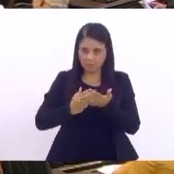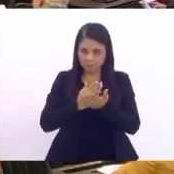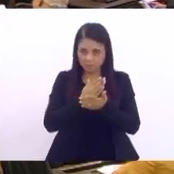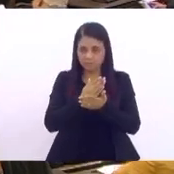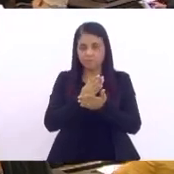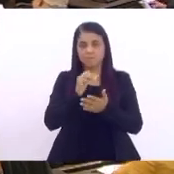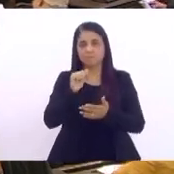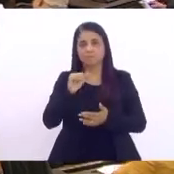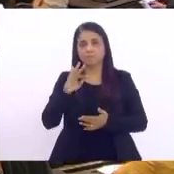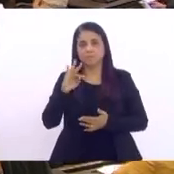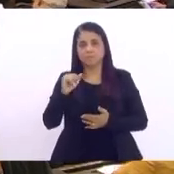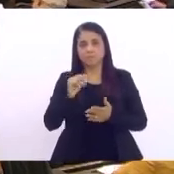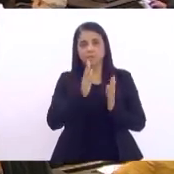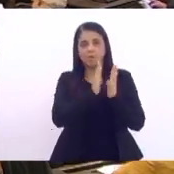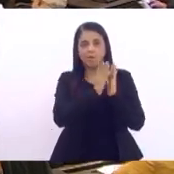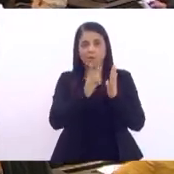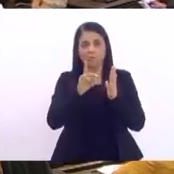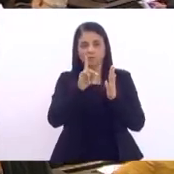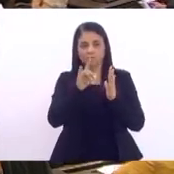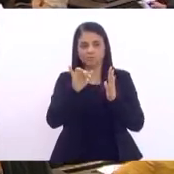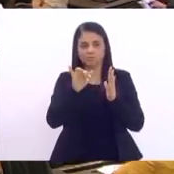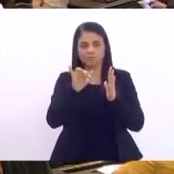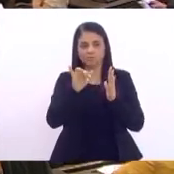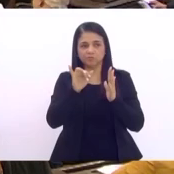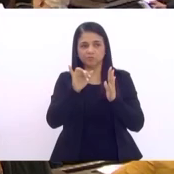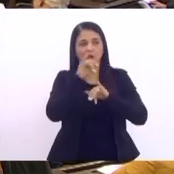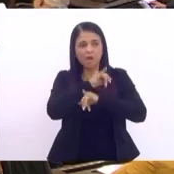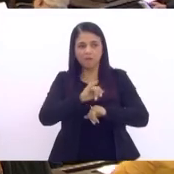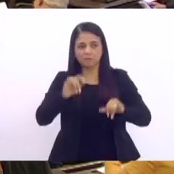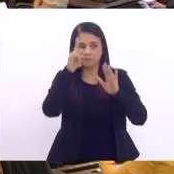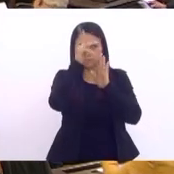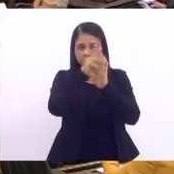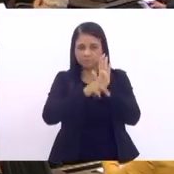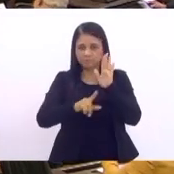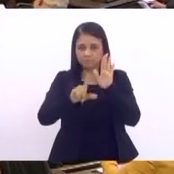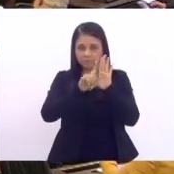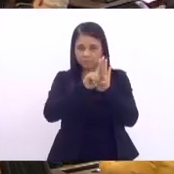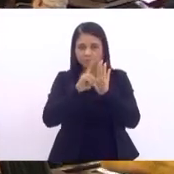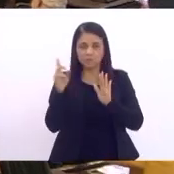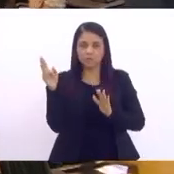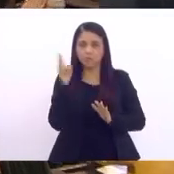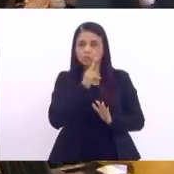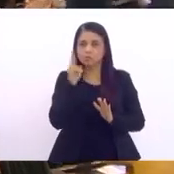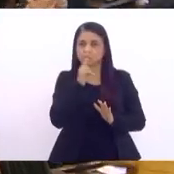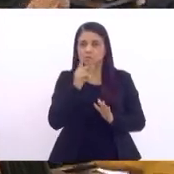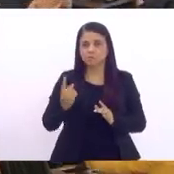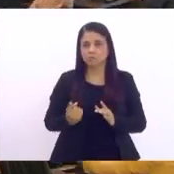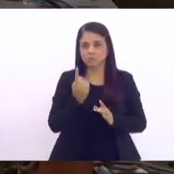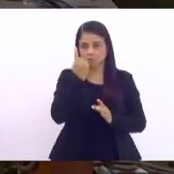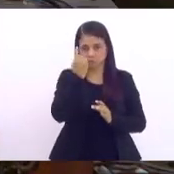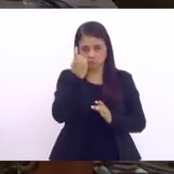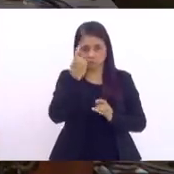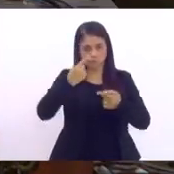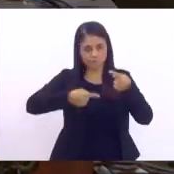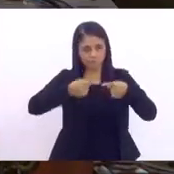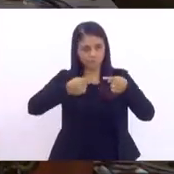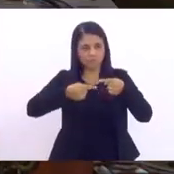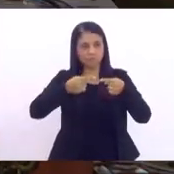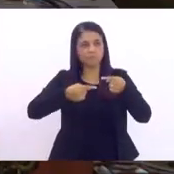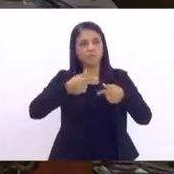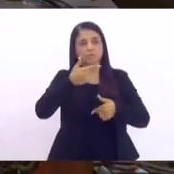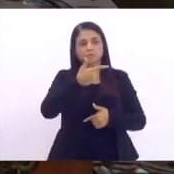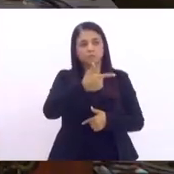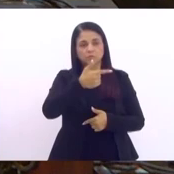dia. Anuncio, em regime de urgência, em discussão única, projeto de lei número 2770